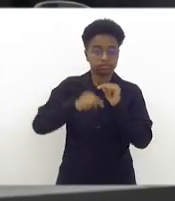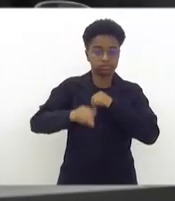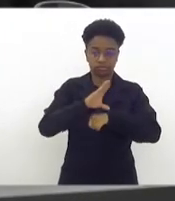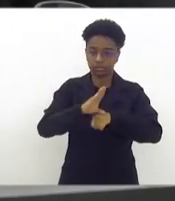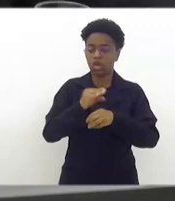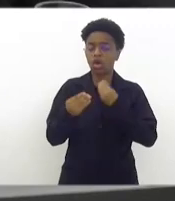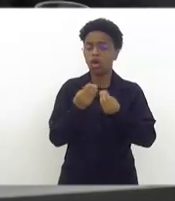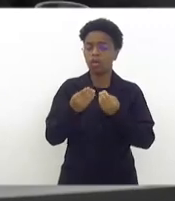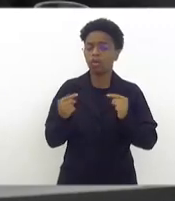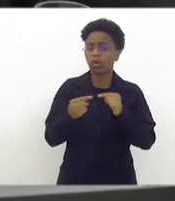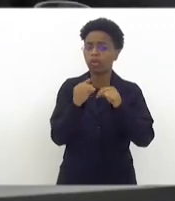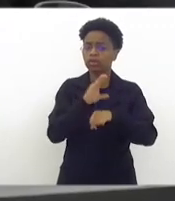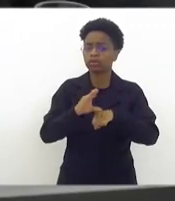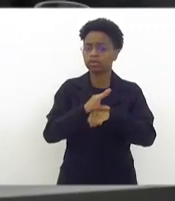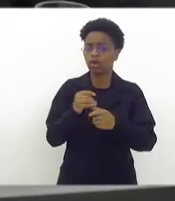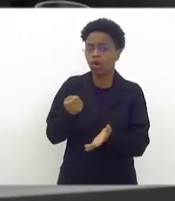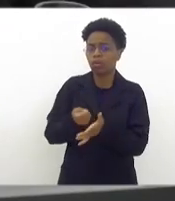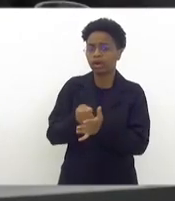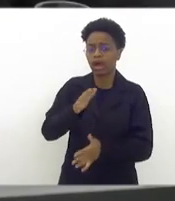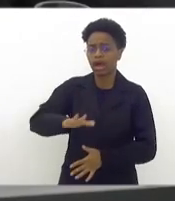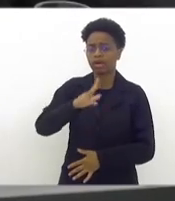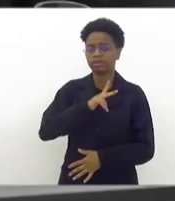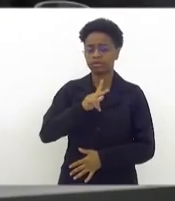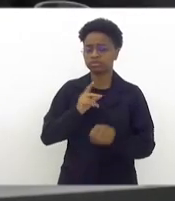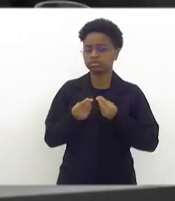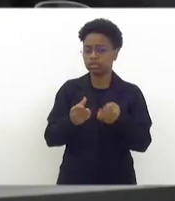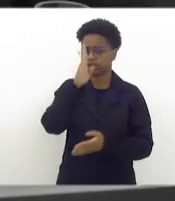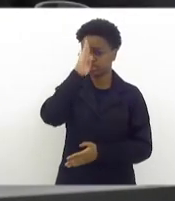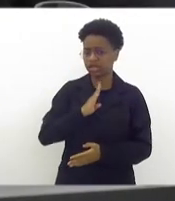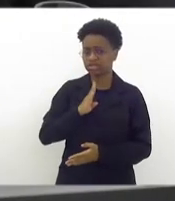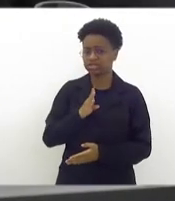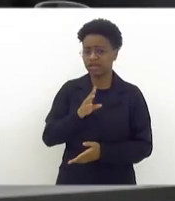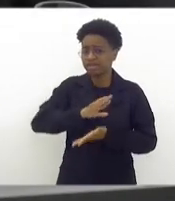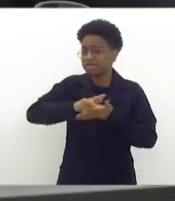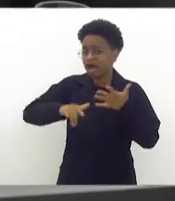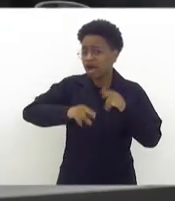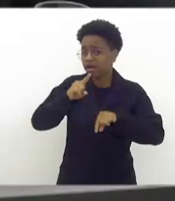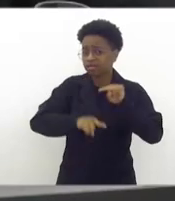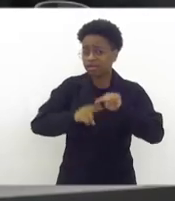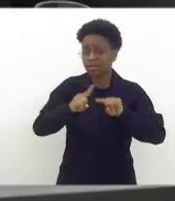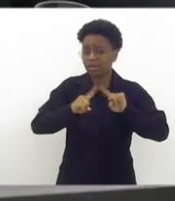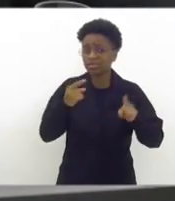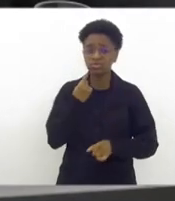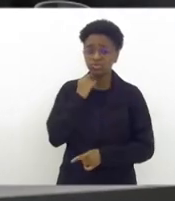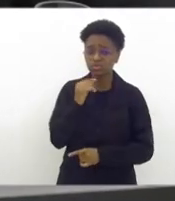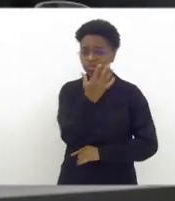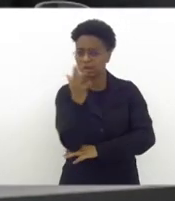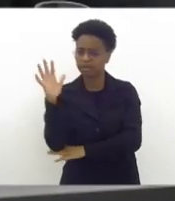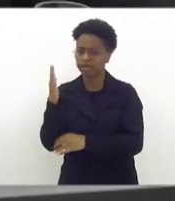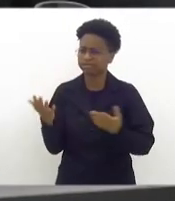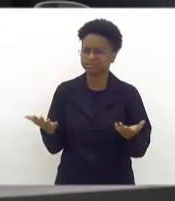constitucional obrigar um setor privado a oferecer gratuitamente milhões de produtos que poluem o meio ambiente e